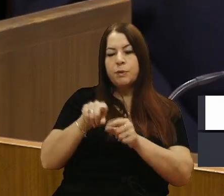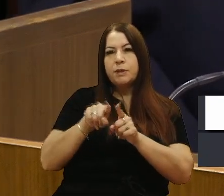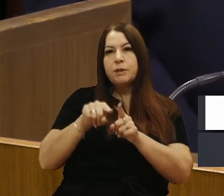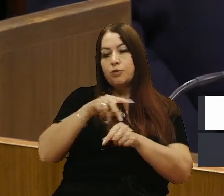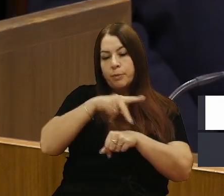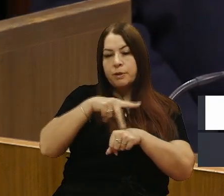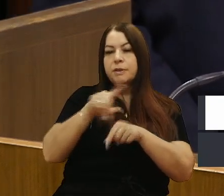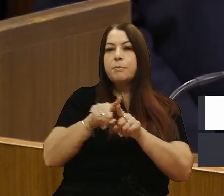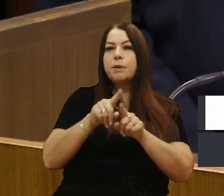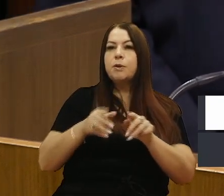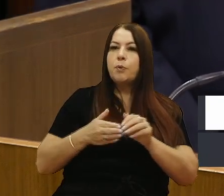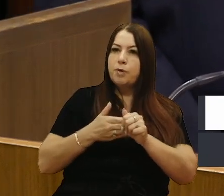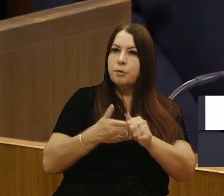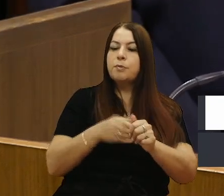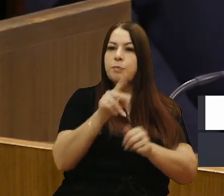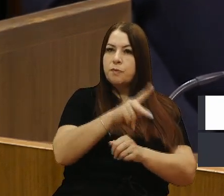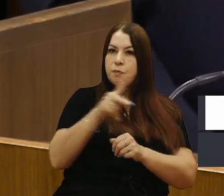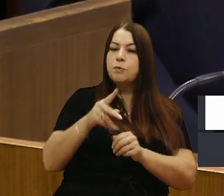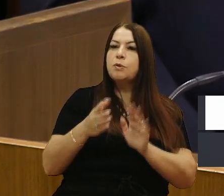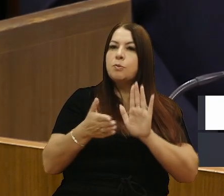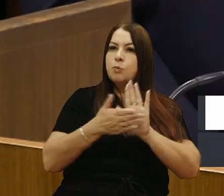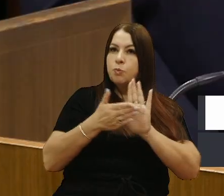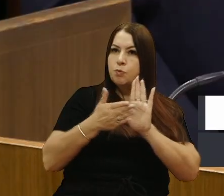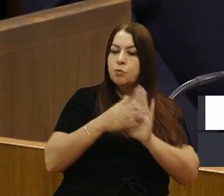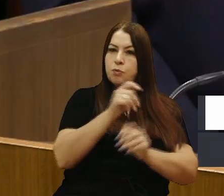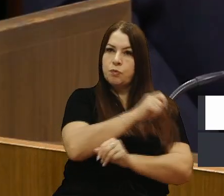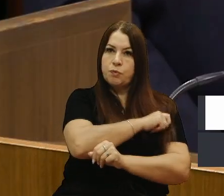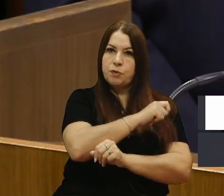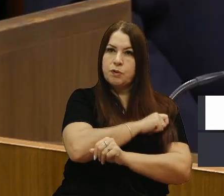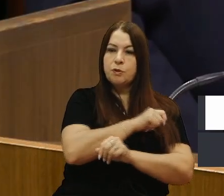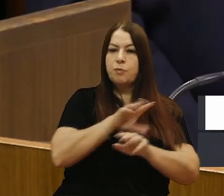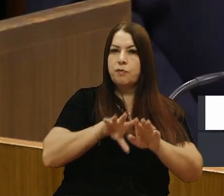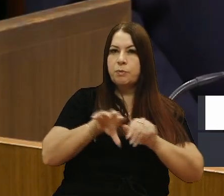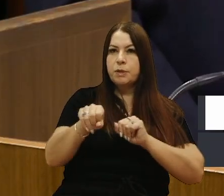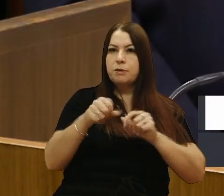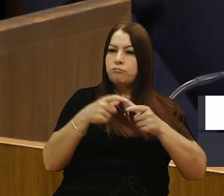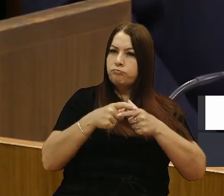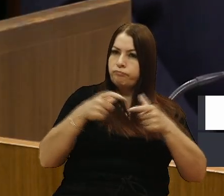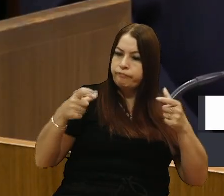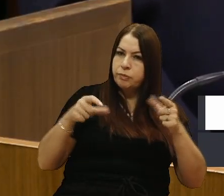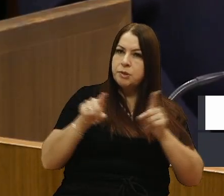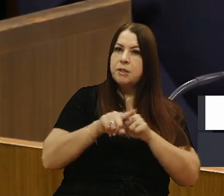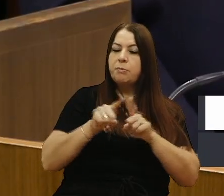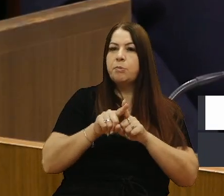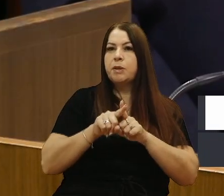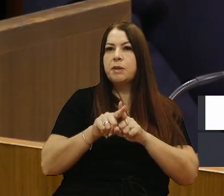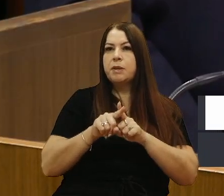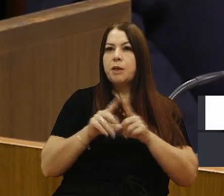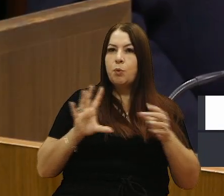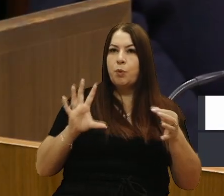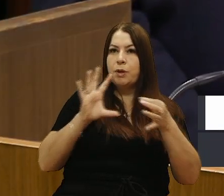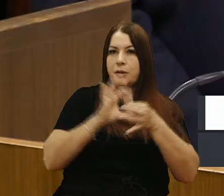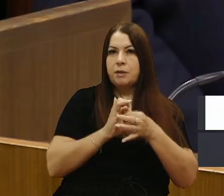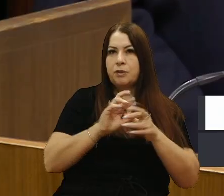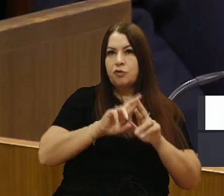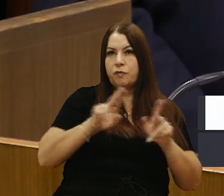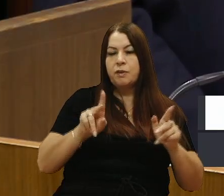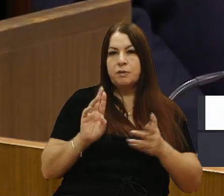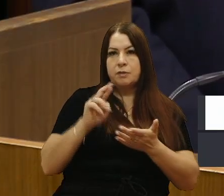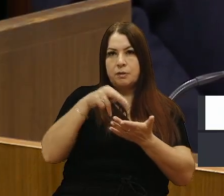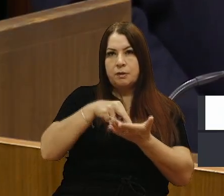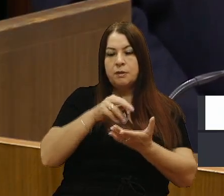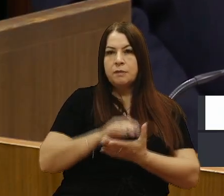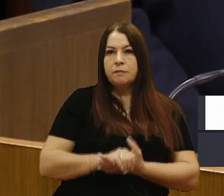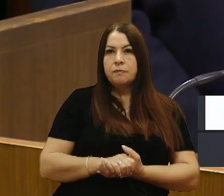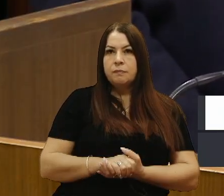por professores, que proporcionam aos estudantes uma formação ampliada e conectada com diversas